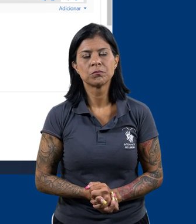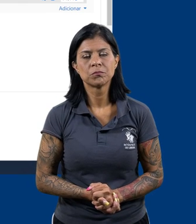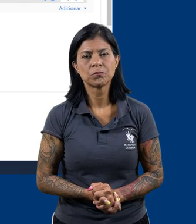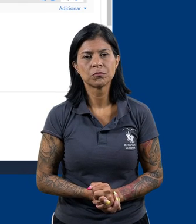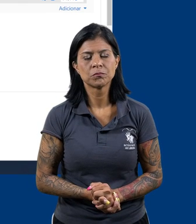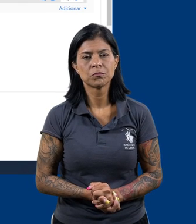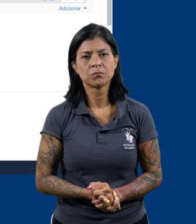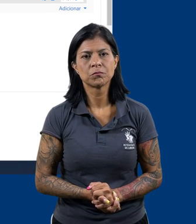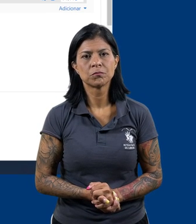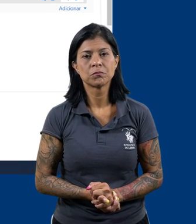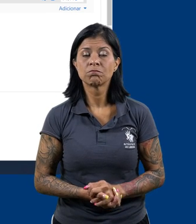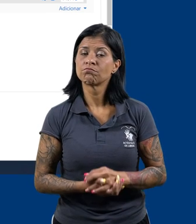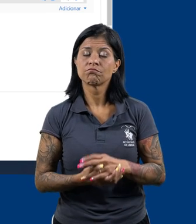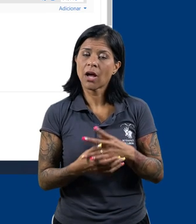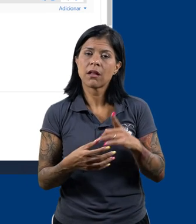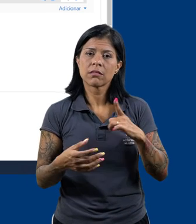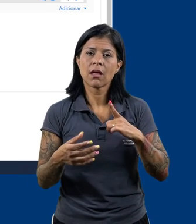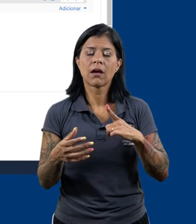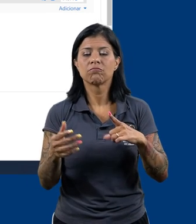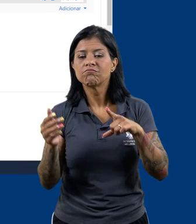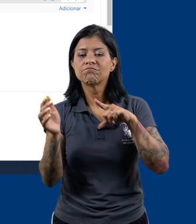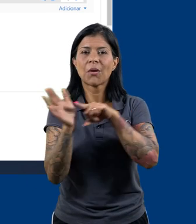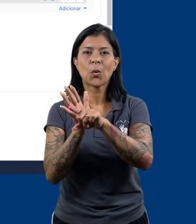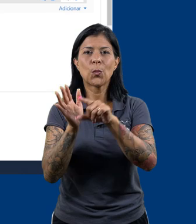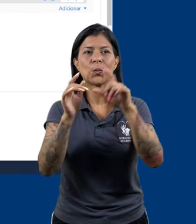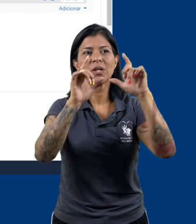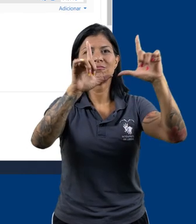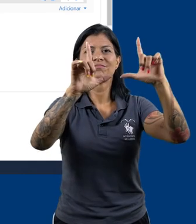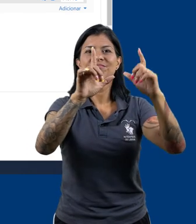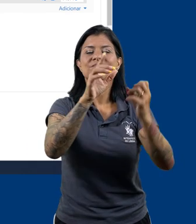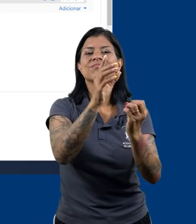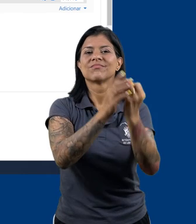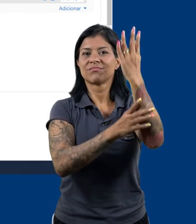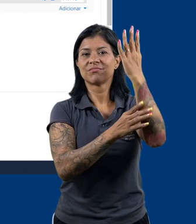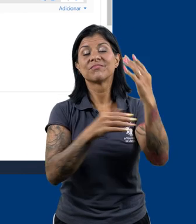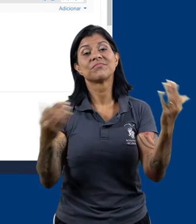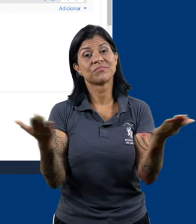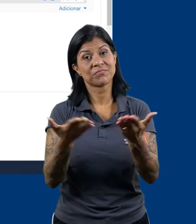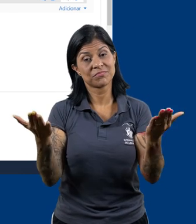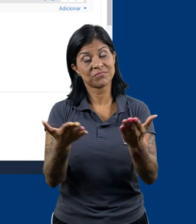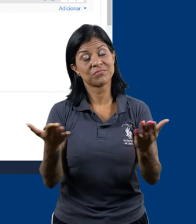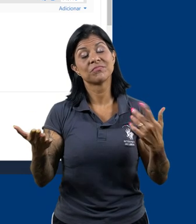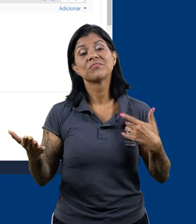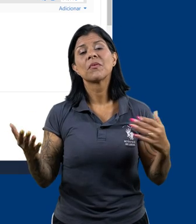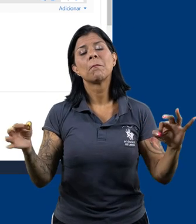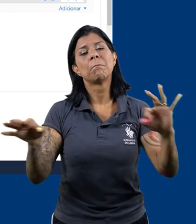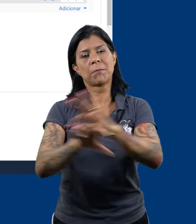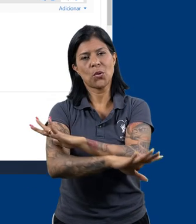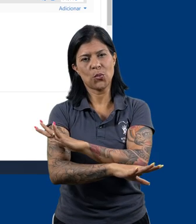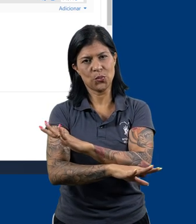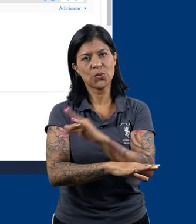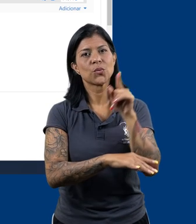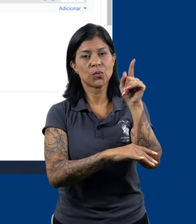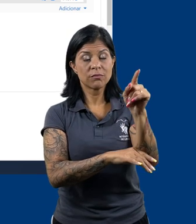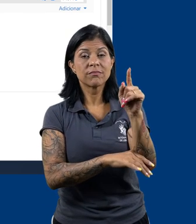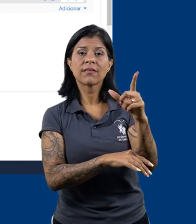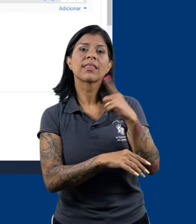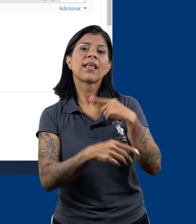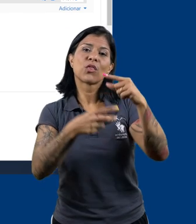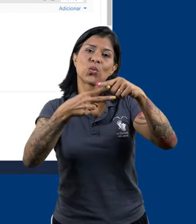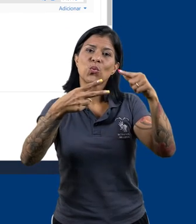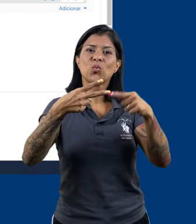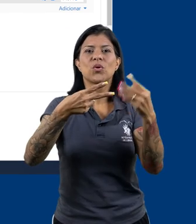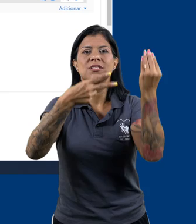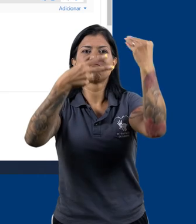Clicar em Enter. E nosso questionário foi criado e agora está devidamente configurado